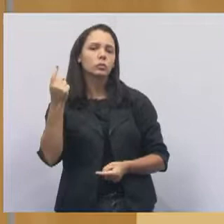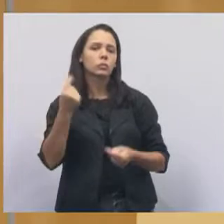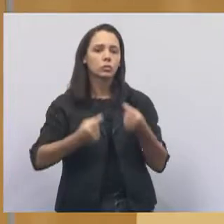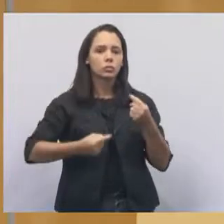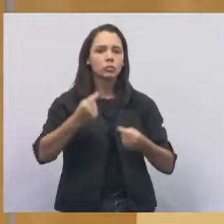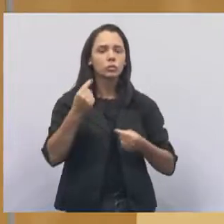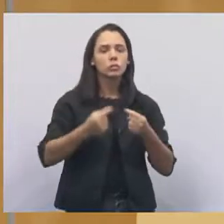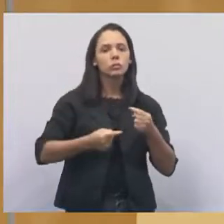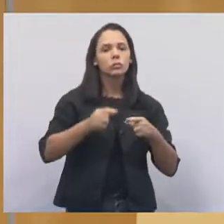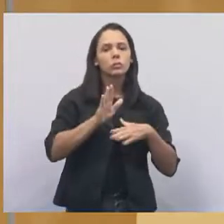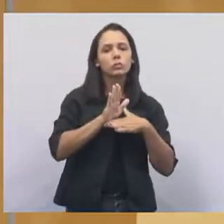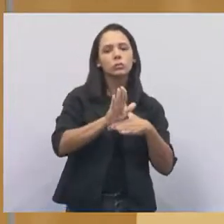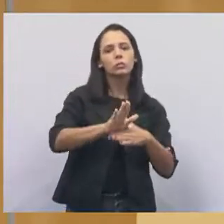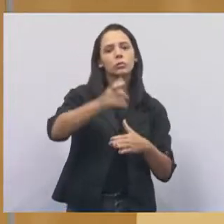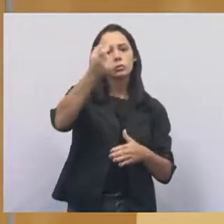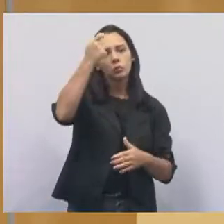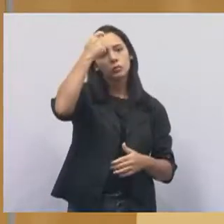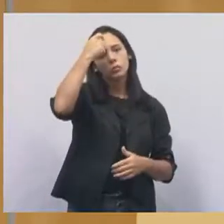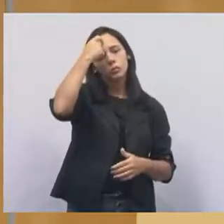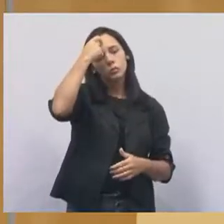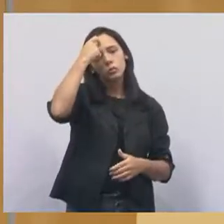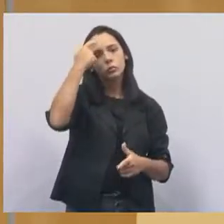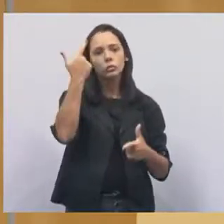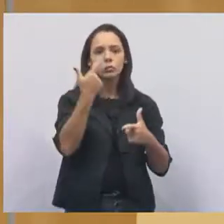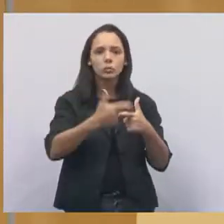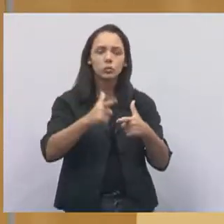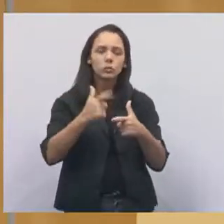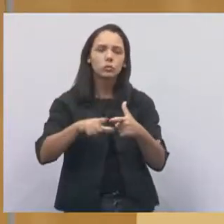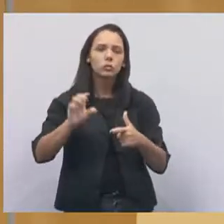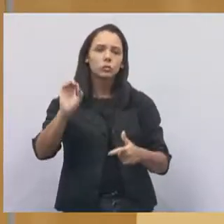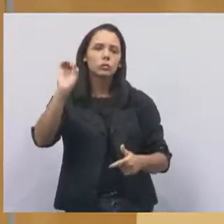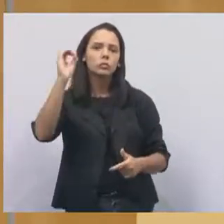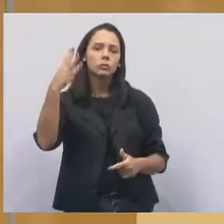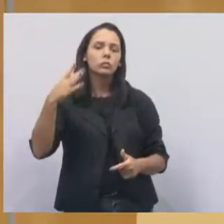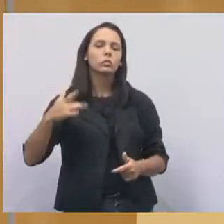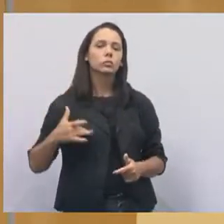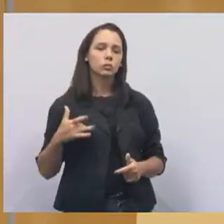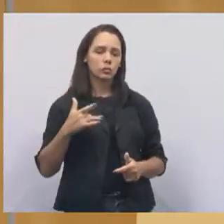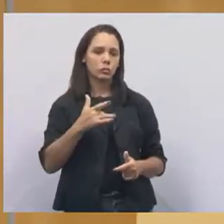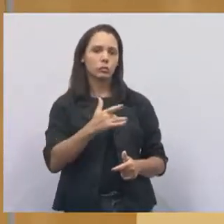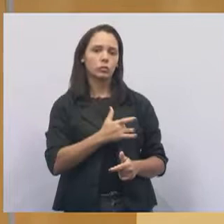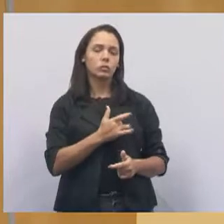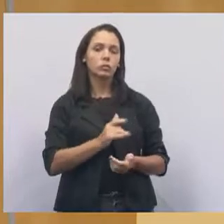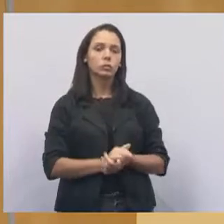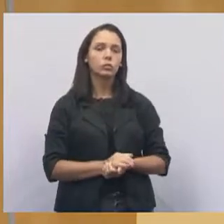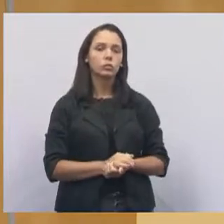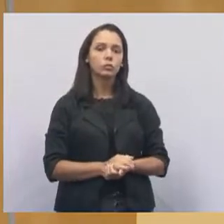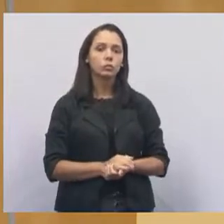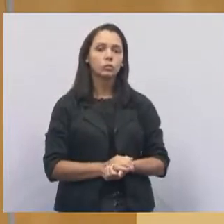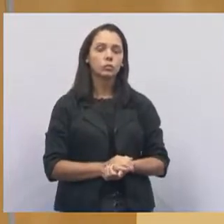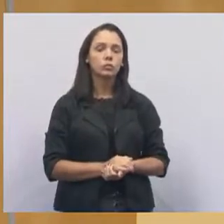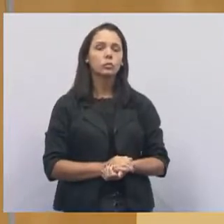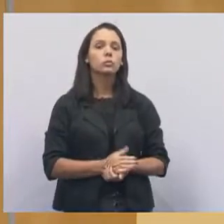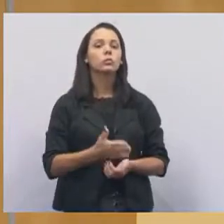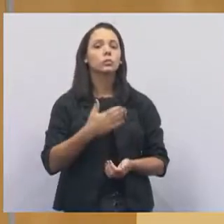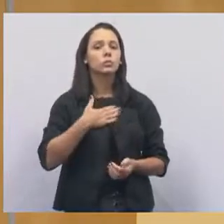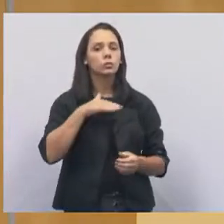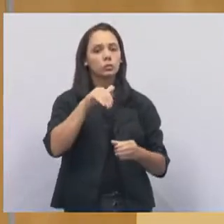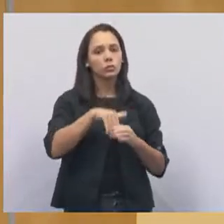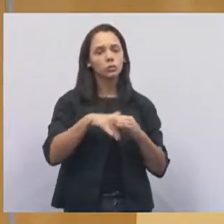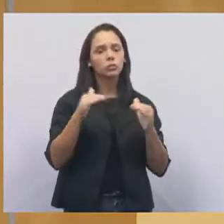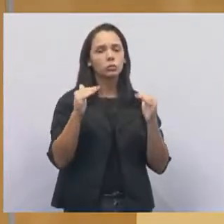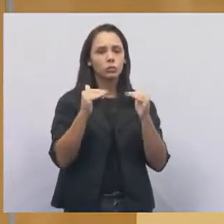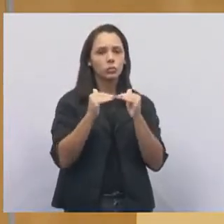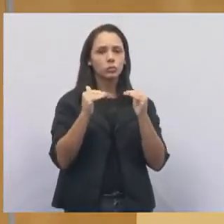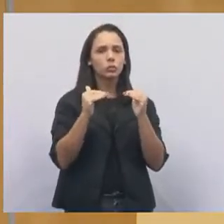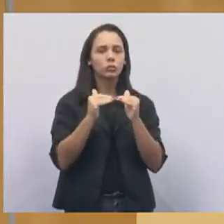pessoas dos problemas dos malefícios que traz à saúde essas queimadas então quero adiantar aqui que seria favorável à população desse